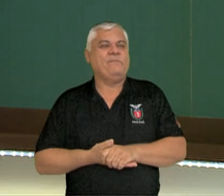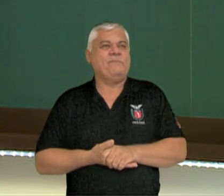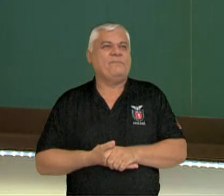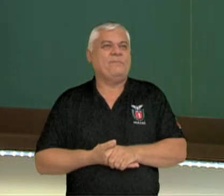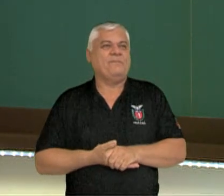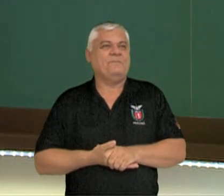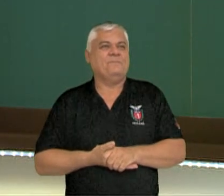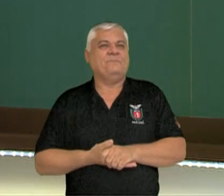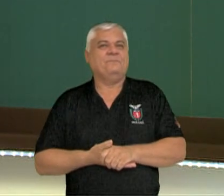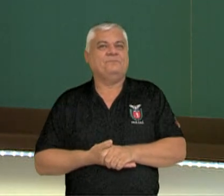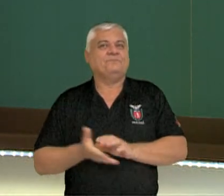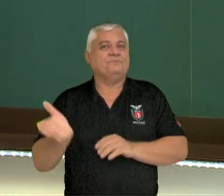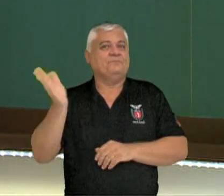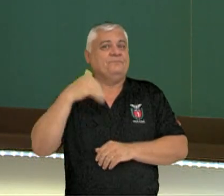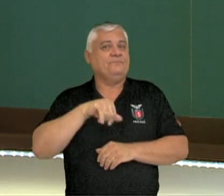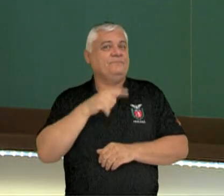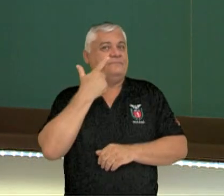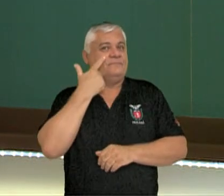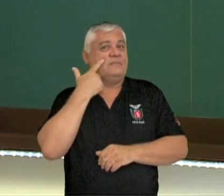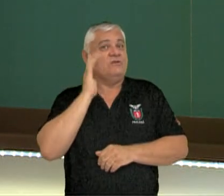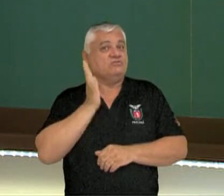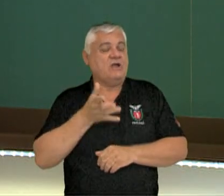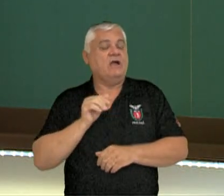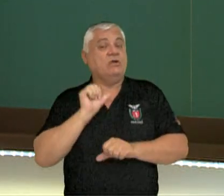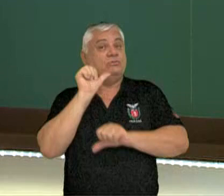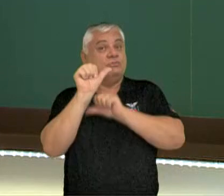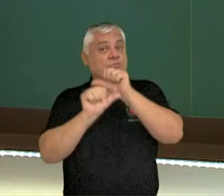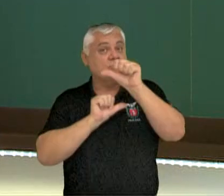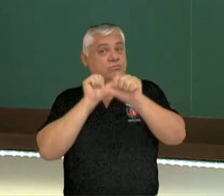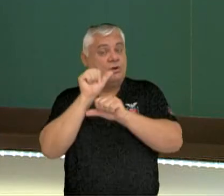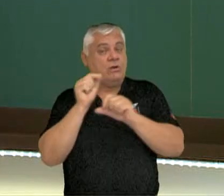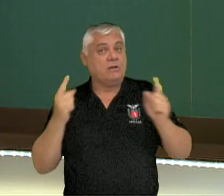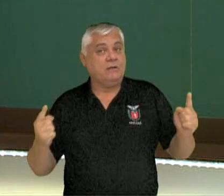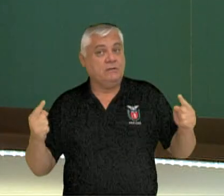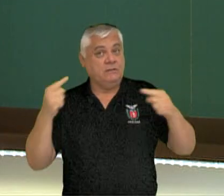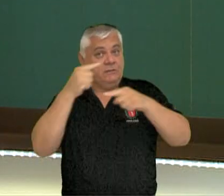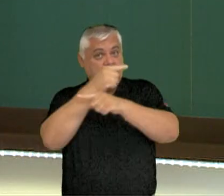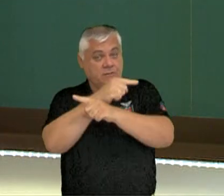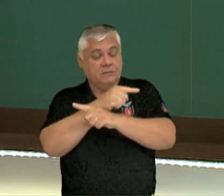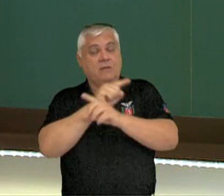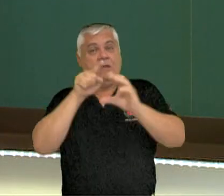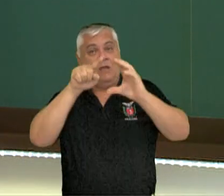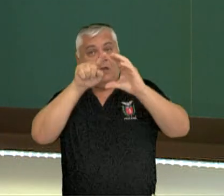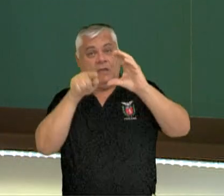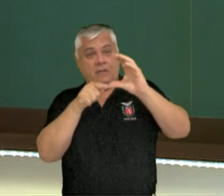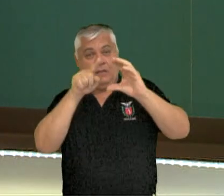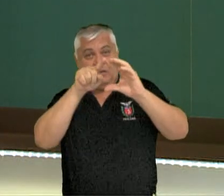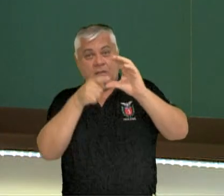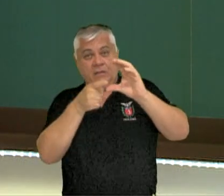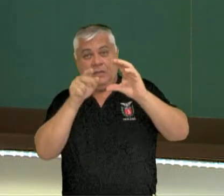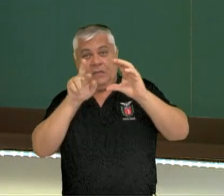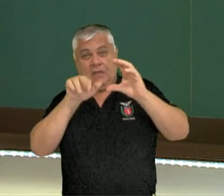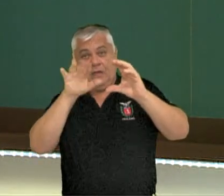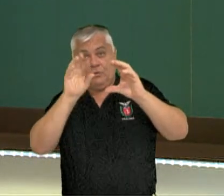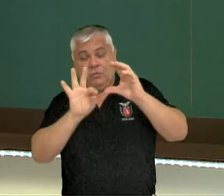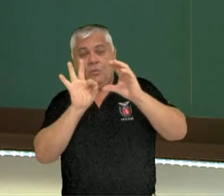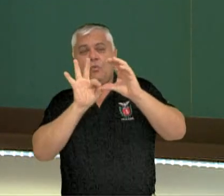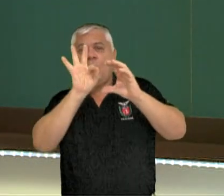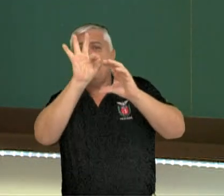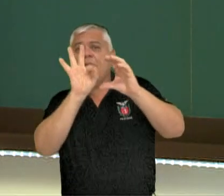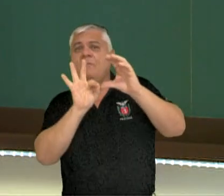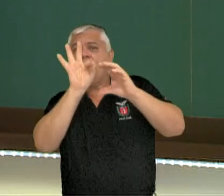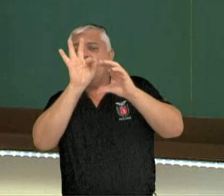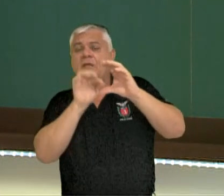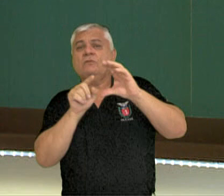Vamos lá então, pessoal, como eu disse para vocês, substituindo na relação de arco e comprimento de arco